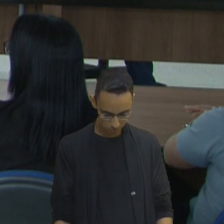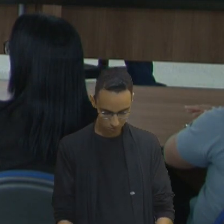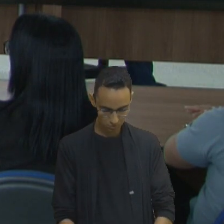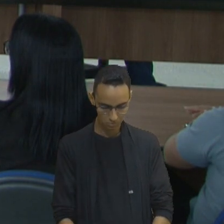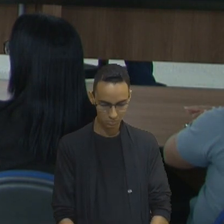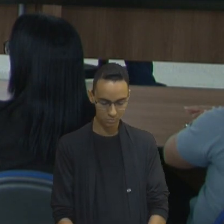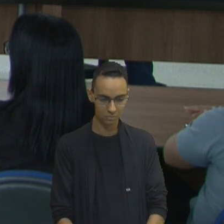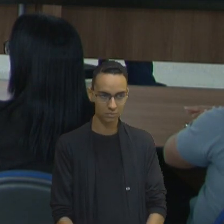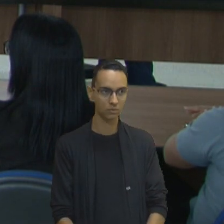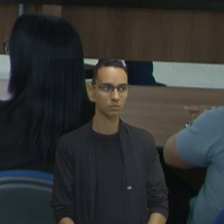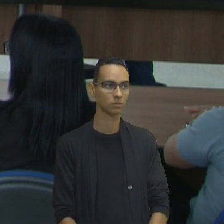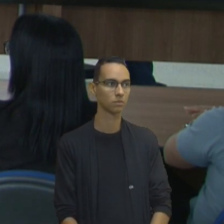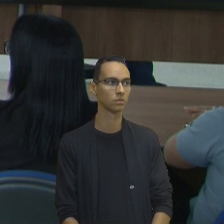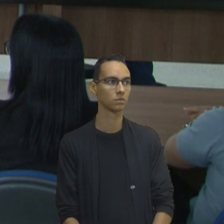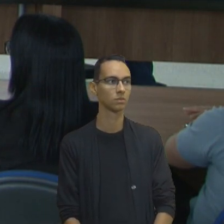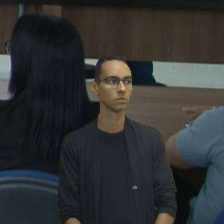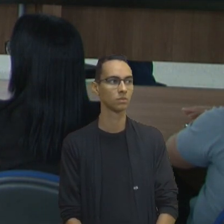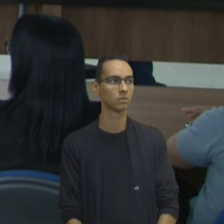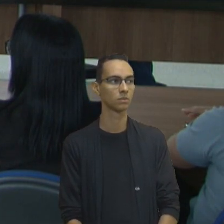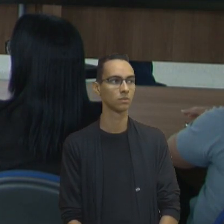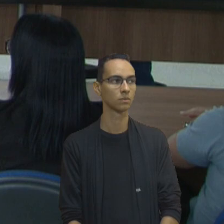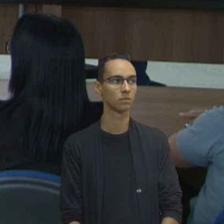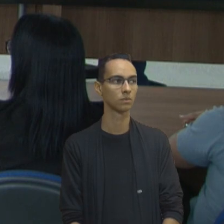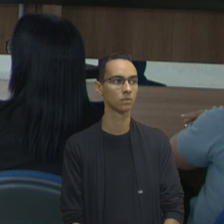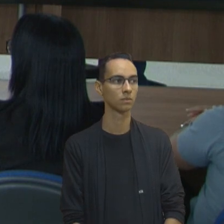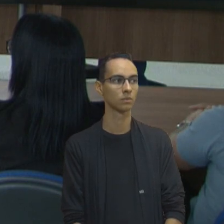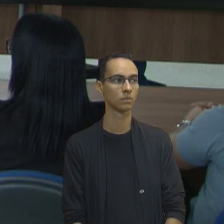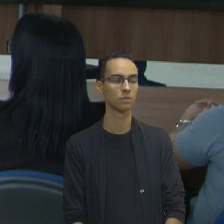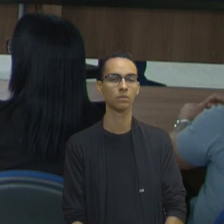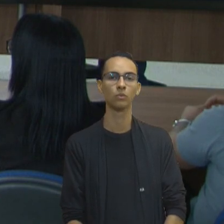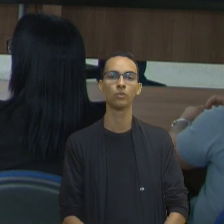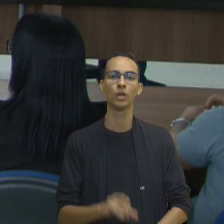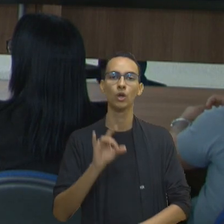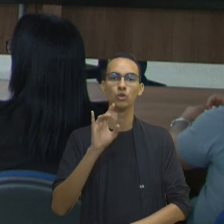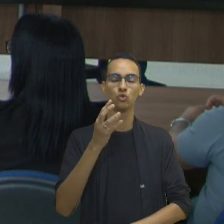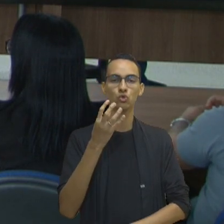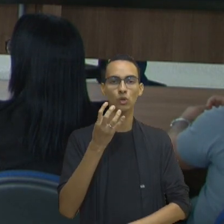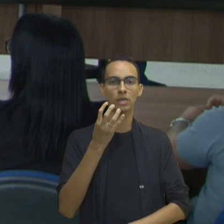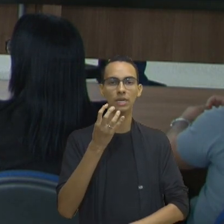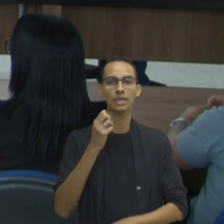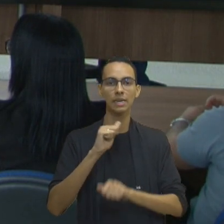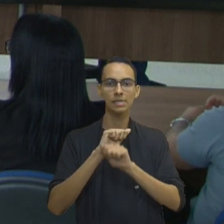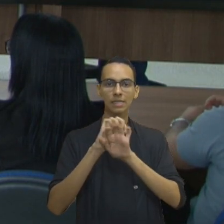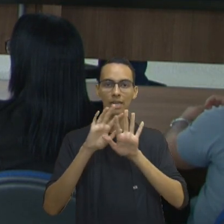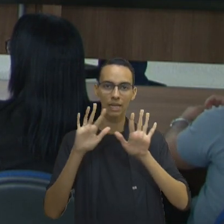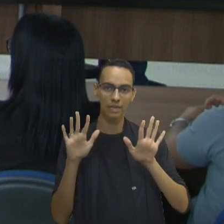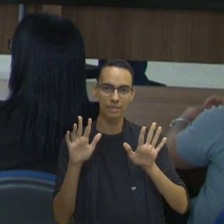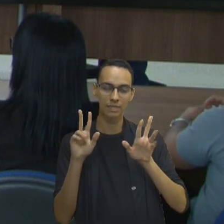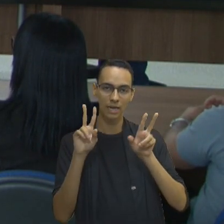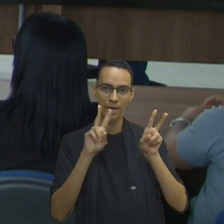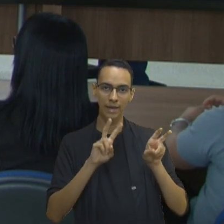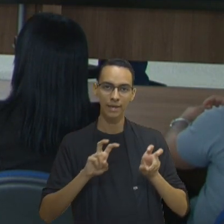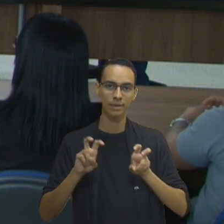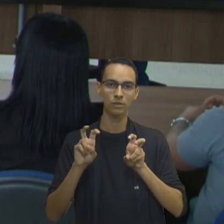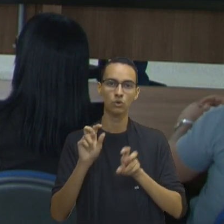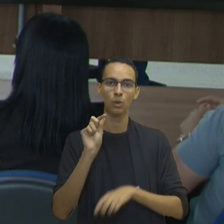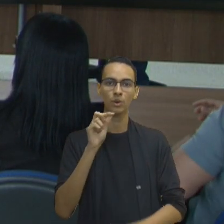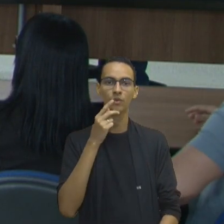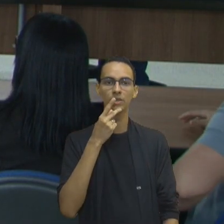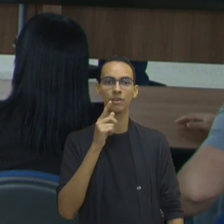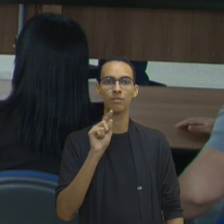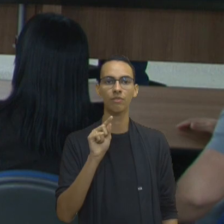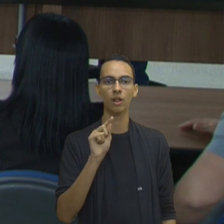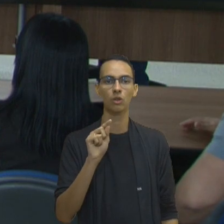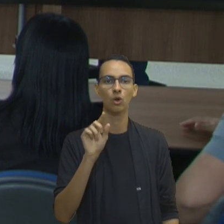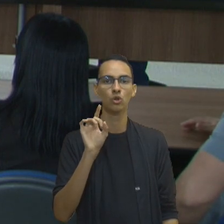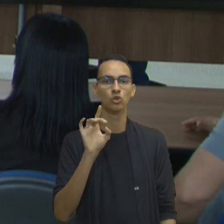Por favor, Larissa. Porque... eu queria só esclarecer se a questão da RU que a senhora falou vai ser só para os bolsistas